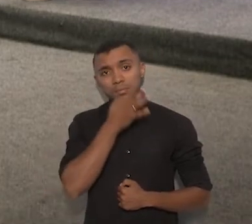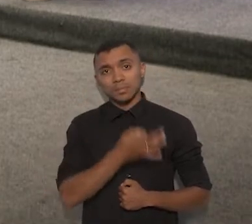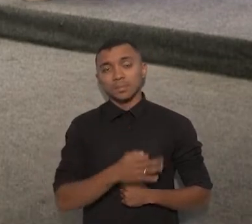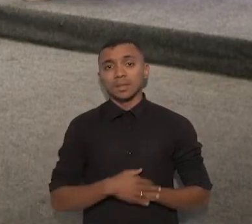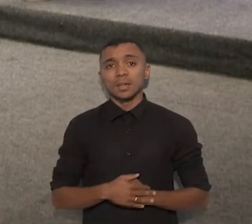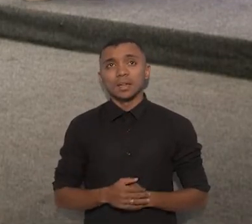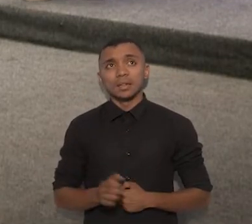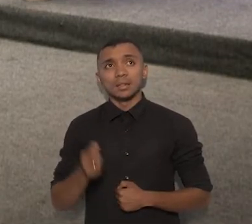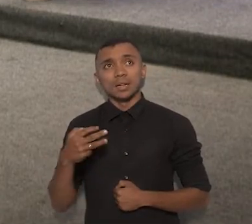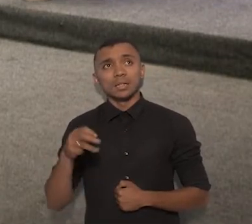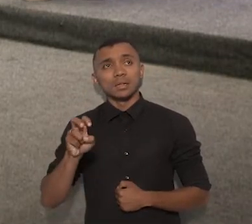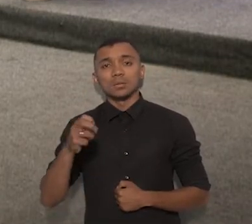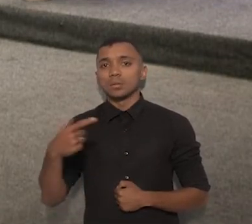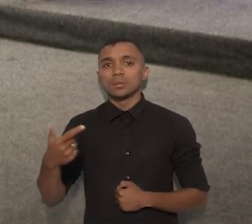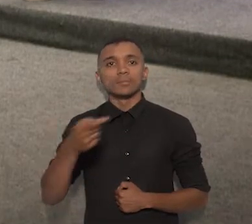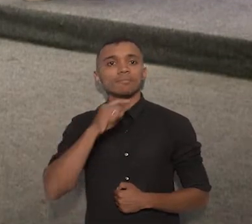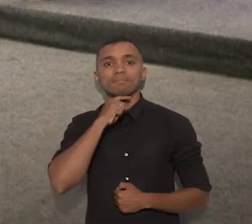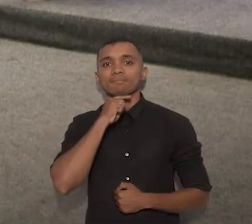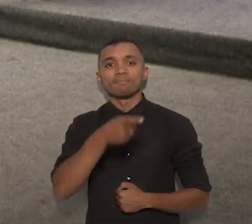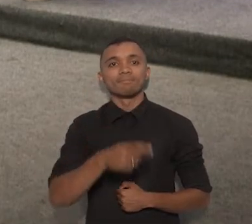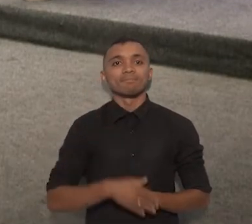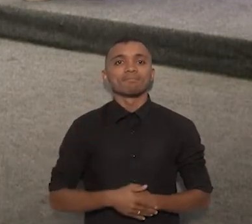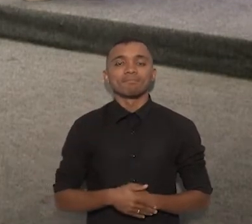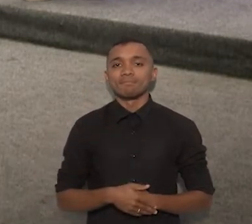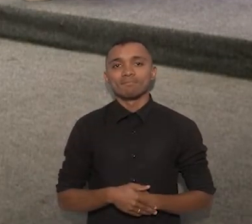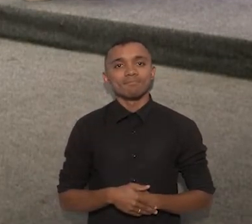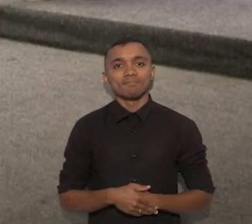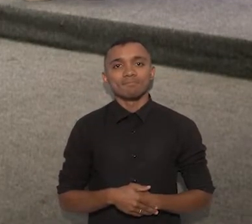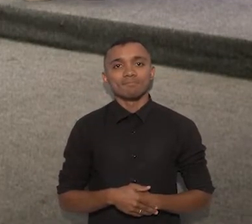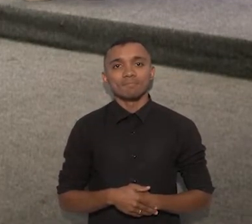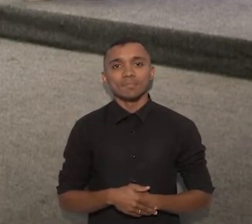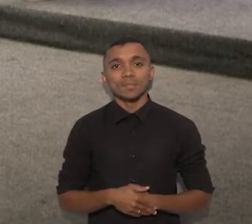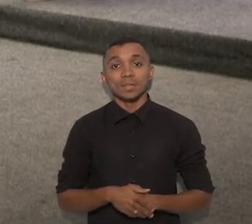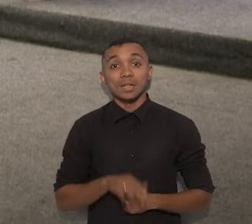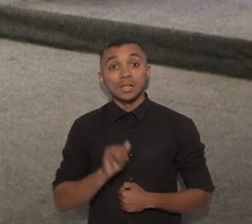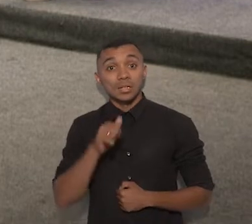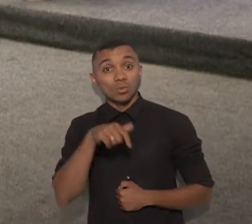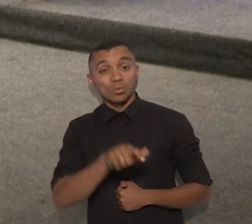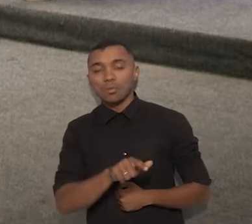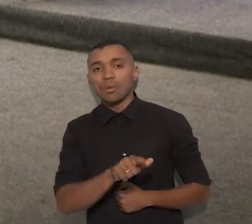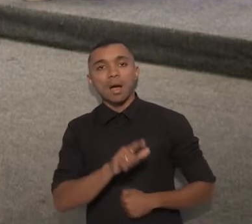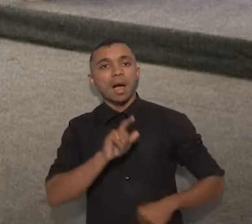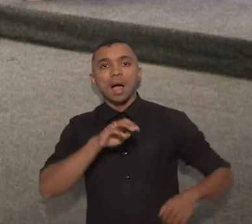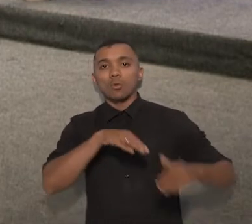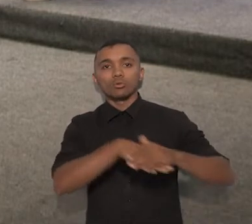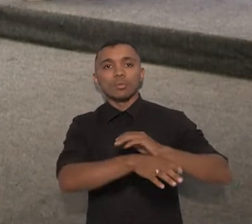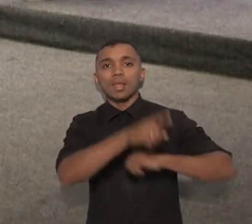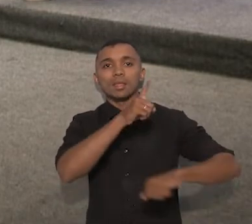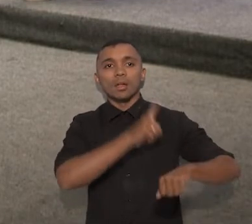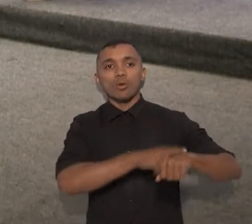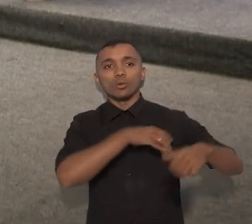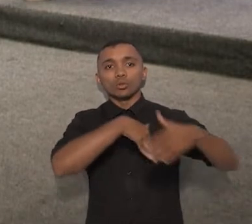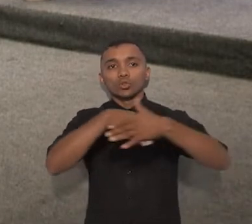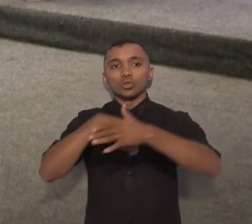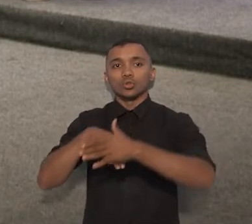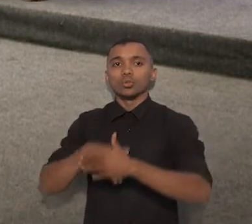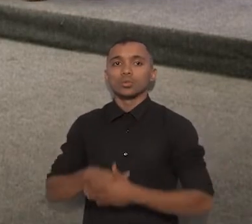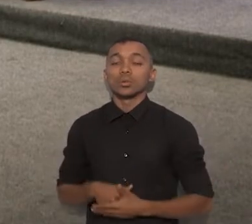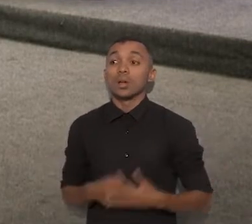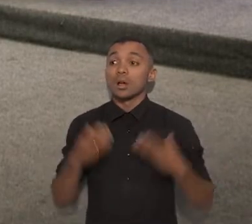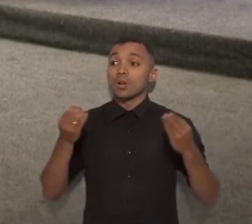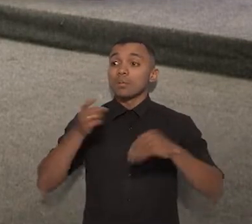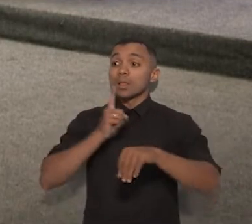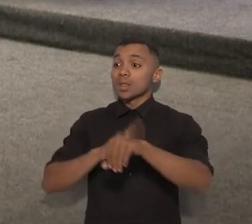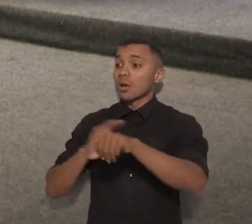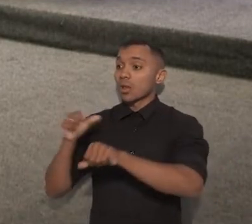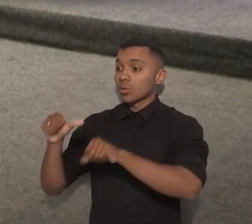não tem mais como ser usado agora sem tem que mudar a função. Não, porque senão você vai ter que se adaptar no meio do jogo. Assim. Mas também como é que você vai trocar,